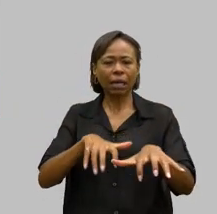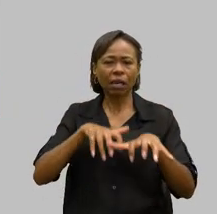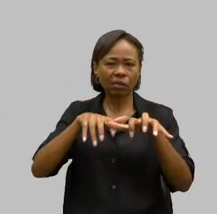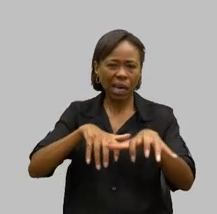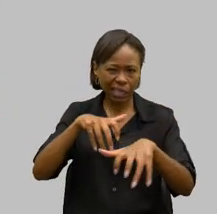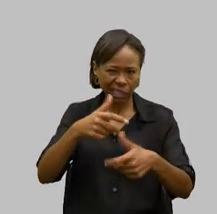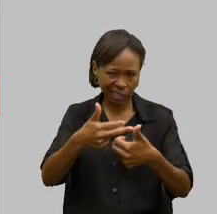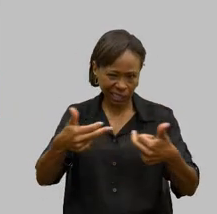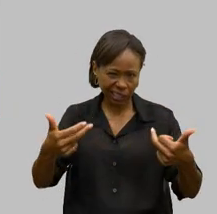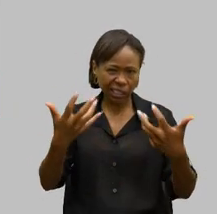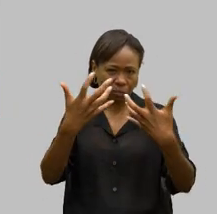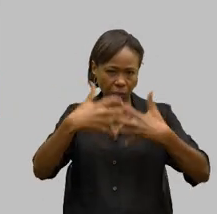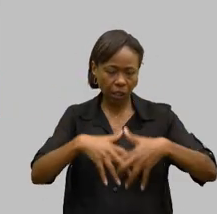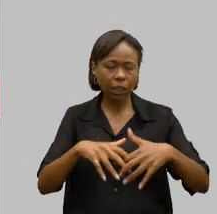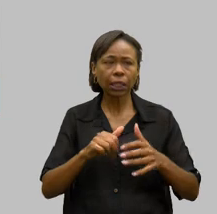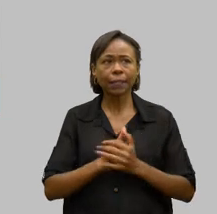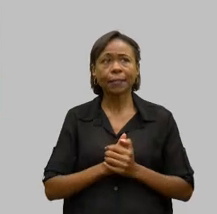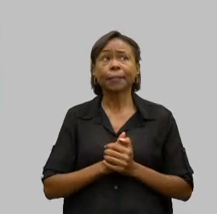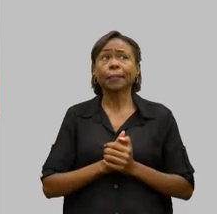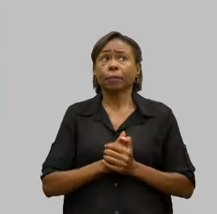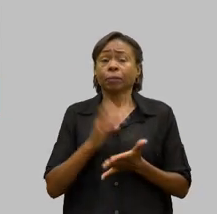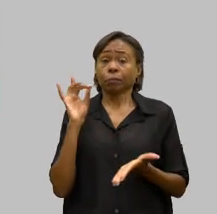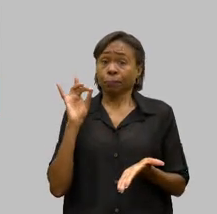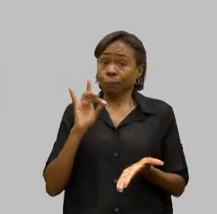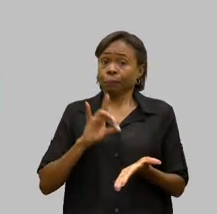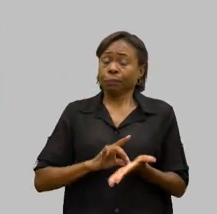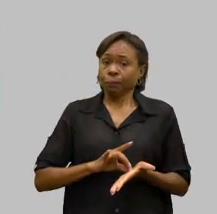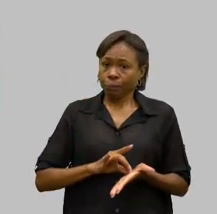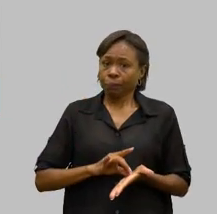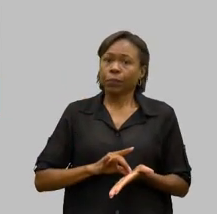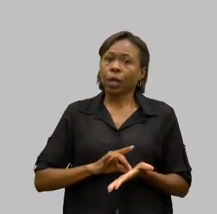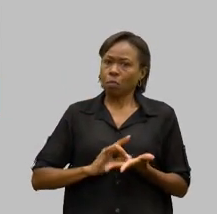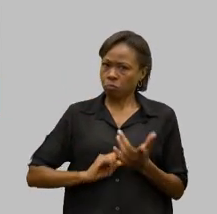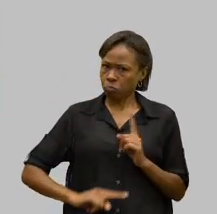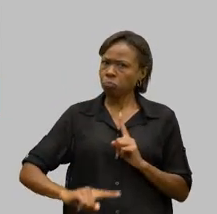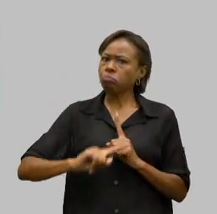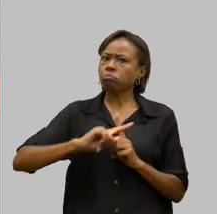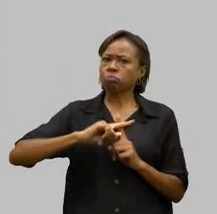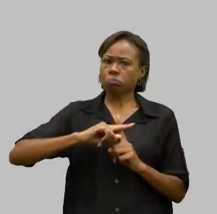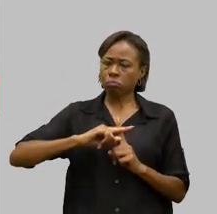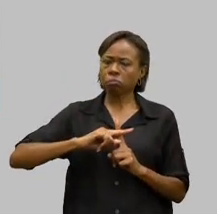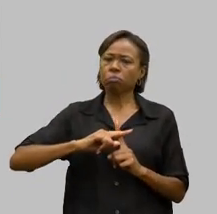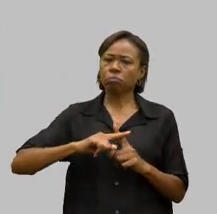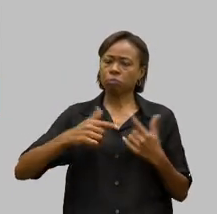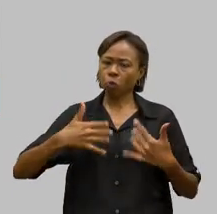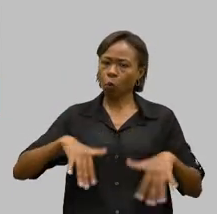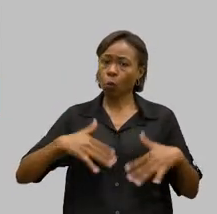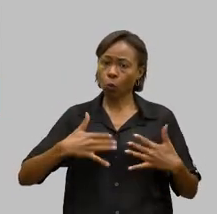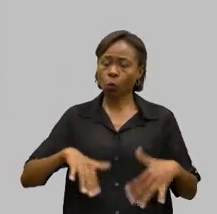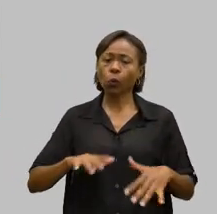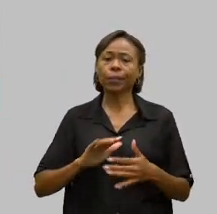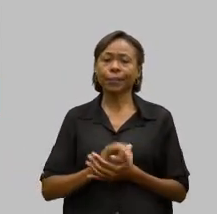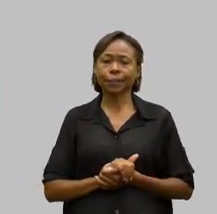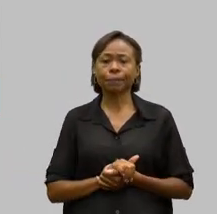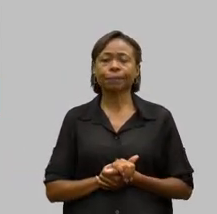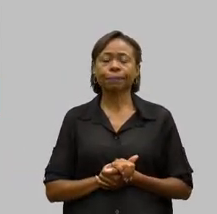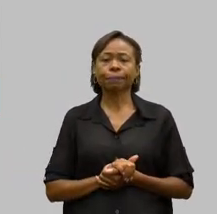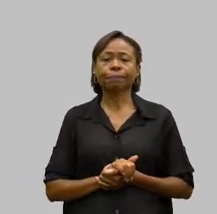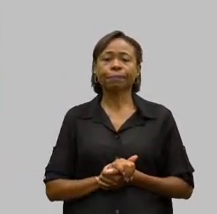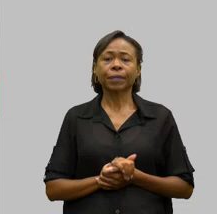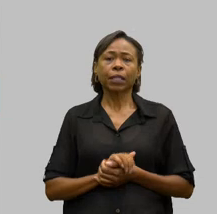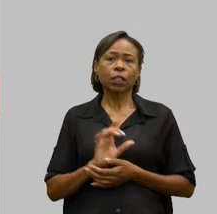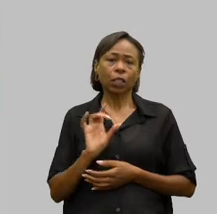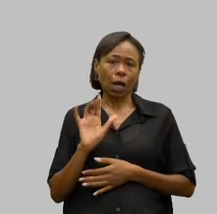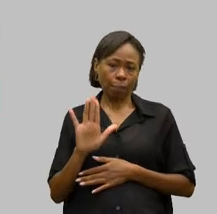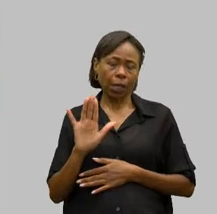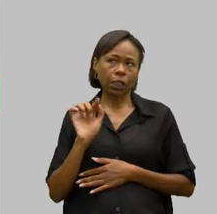ou seja, realmente tem sido muito positivo e só esse detalhe que eu levanto aí na questão da enfermagem